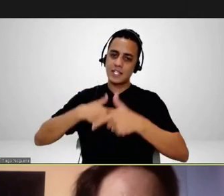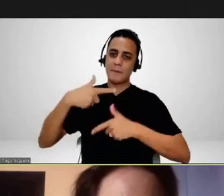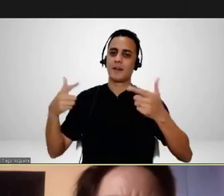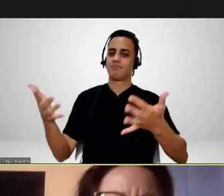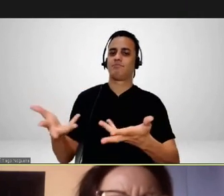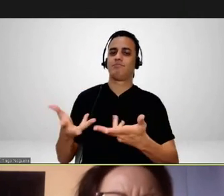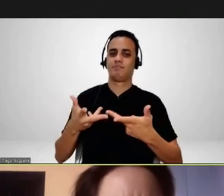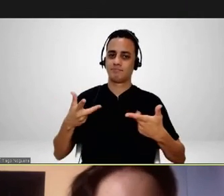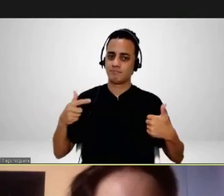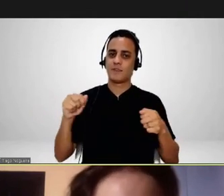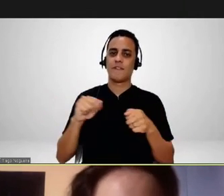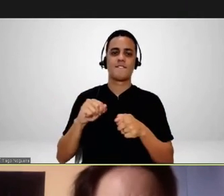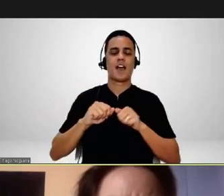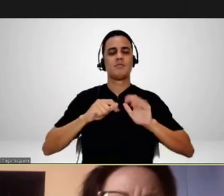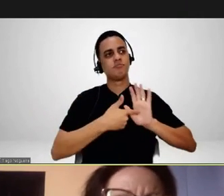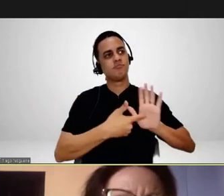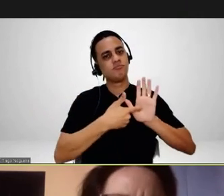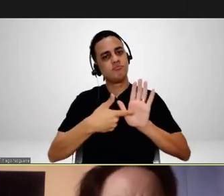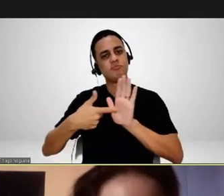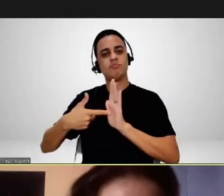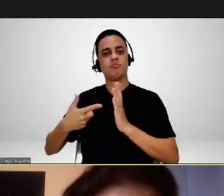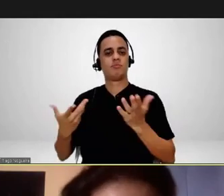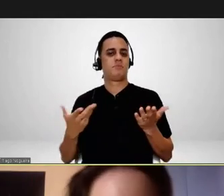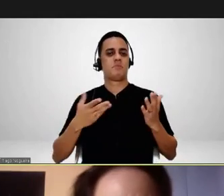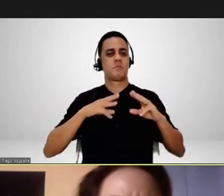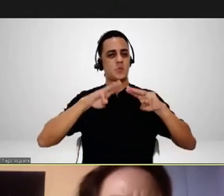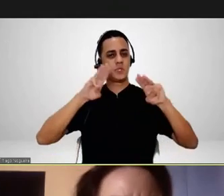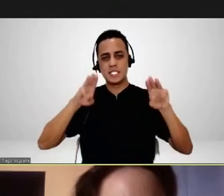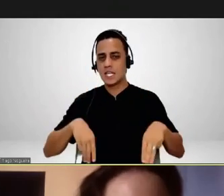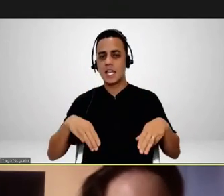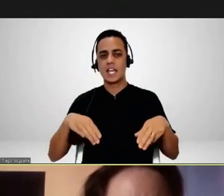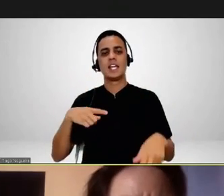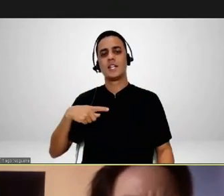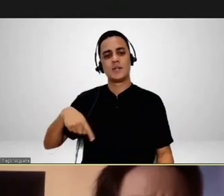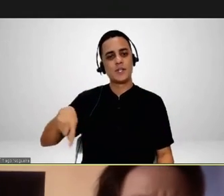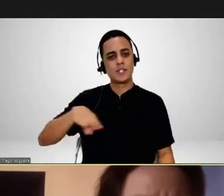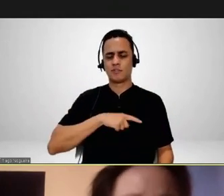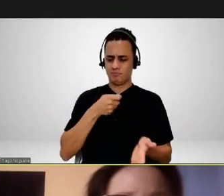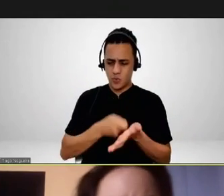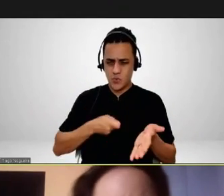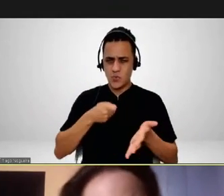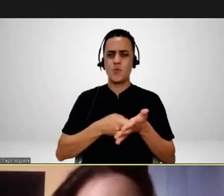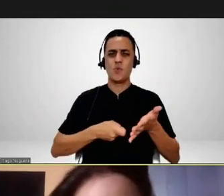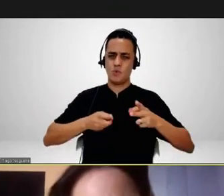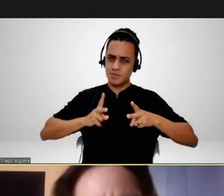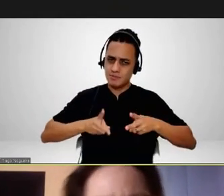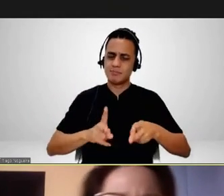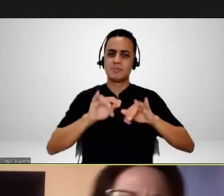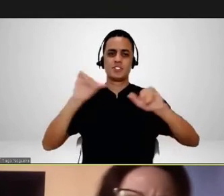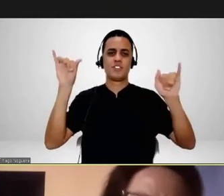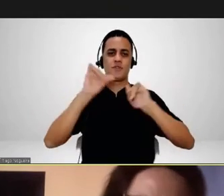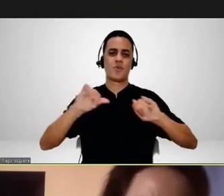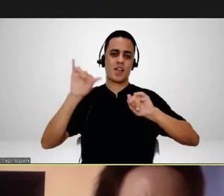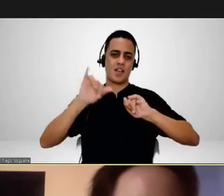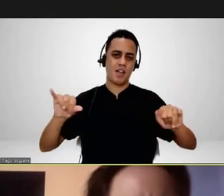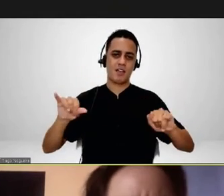se faz, né, com essas galerias, com esses museus, né, que nós lutamos tanto por divulgar o